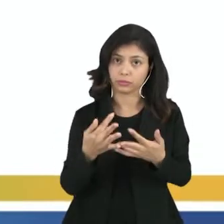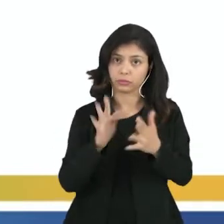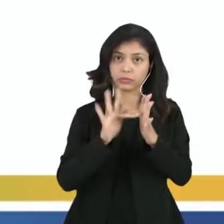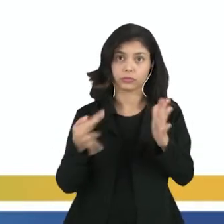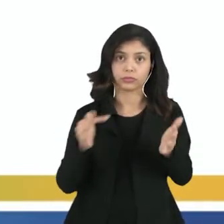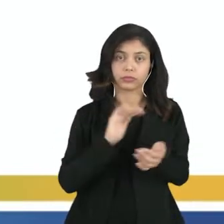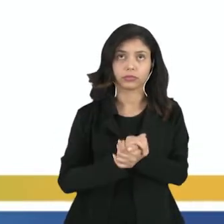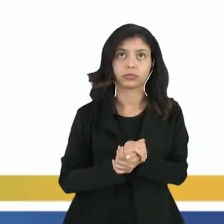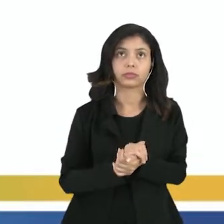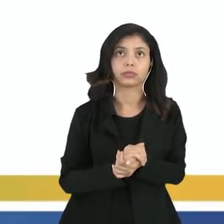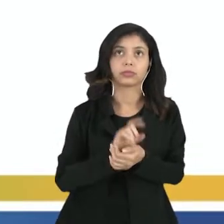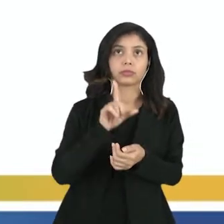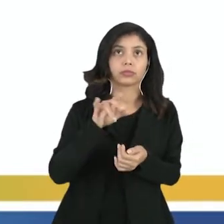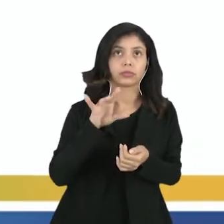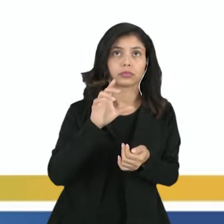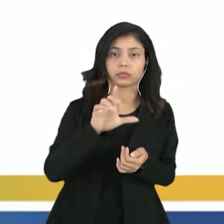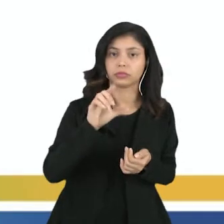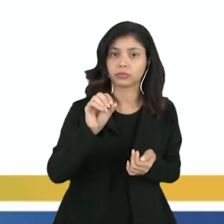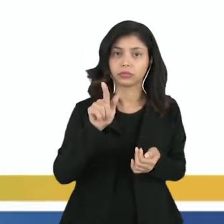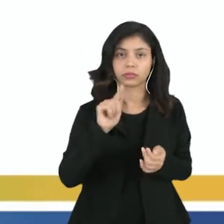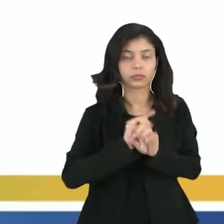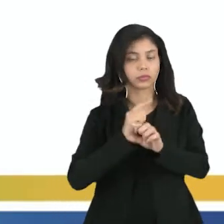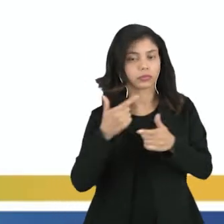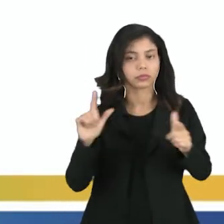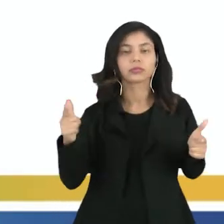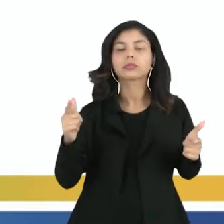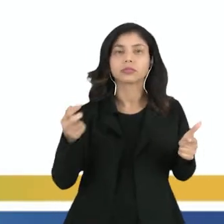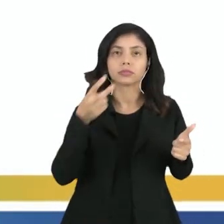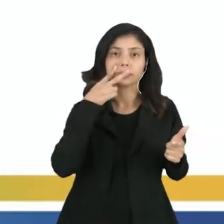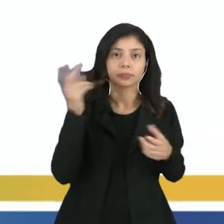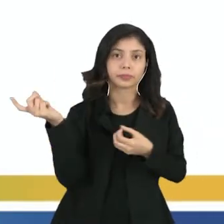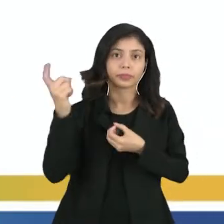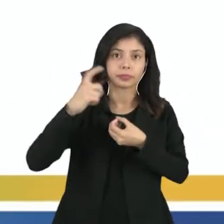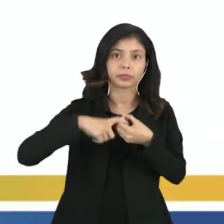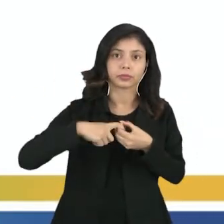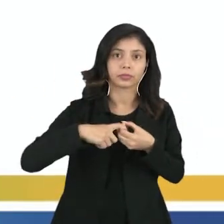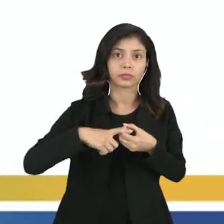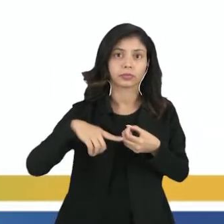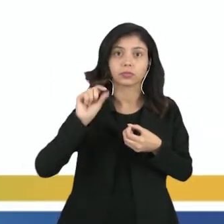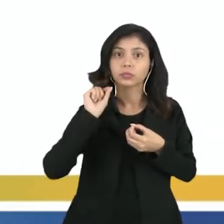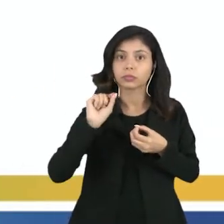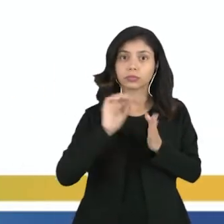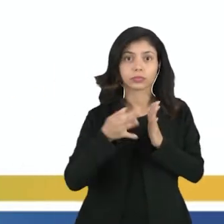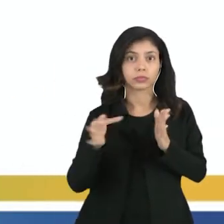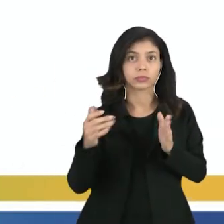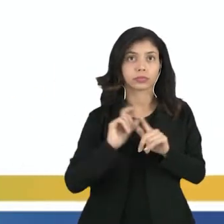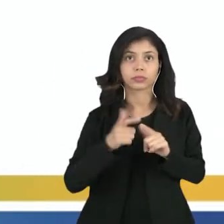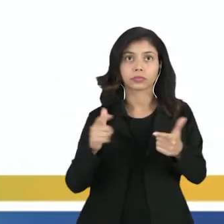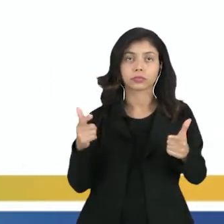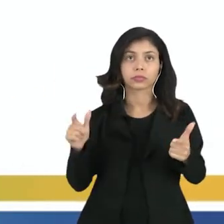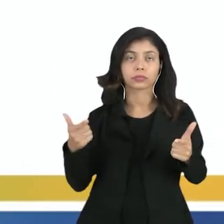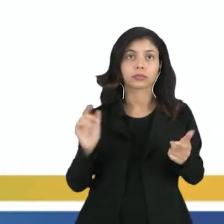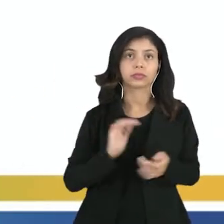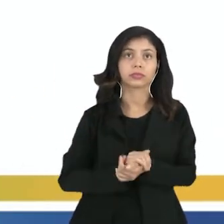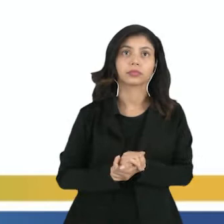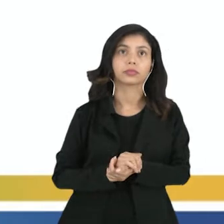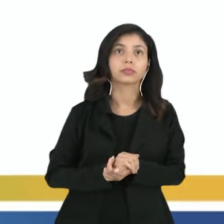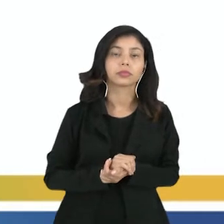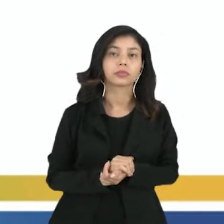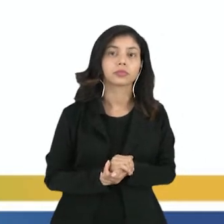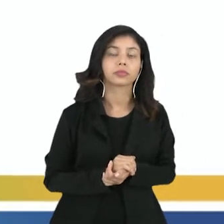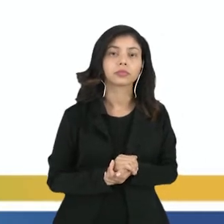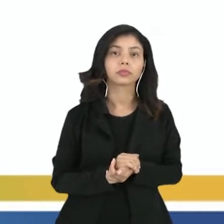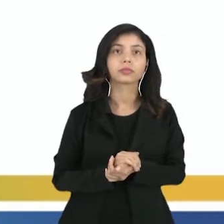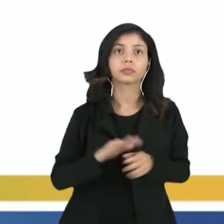funções logarítmicas, ela vai ser crescente. Vamos retomar o que é uma função crescente. Veja que